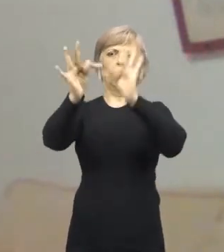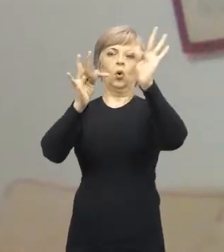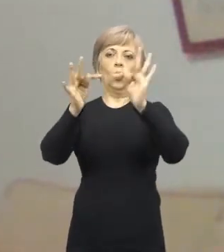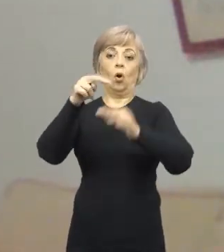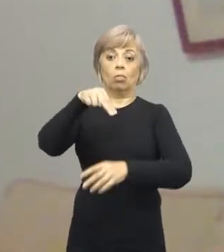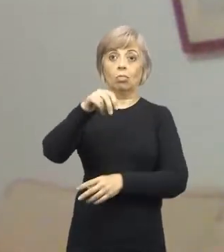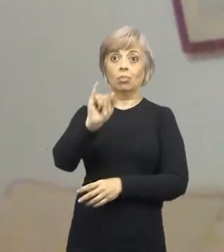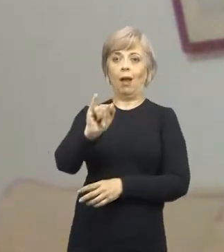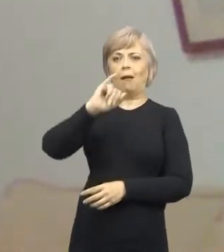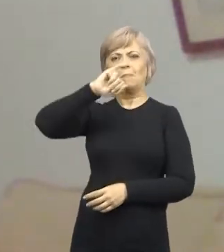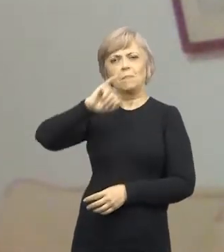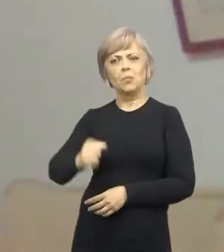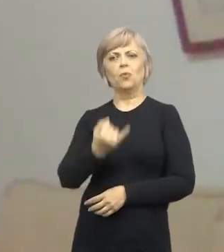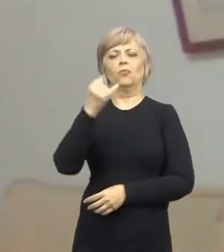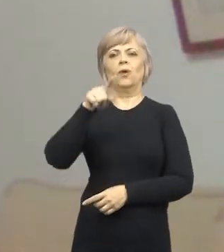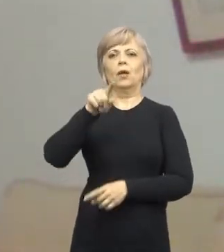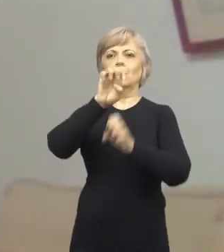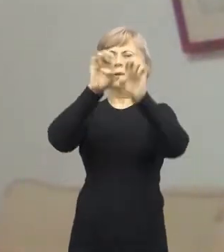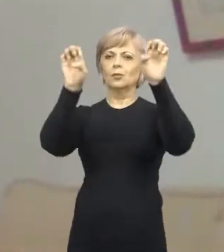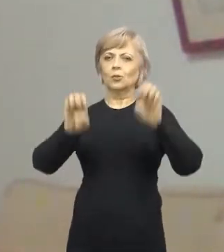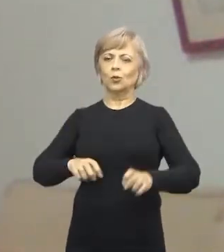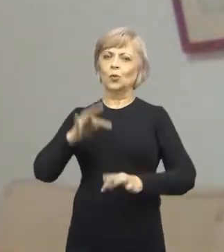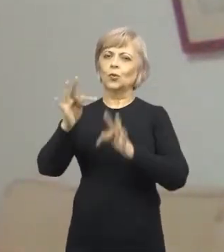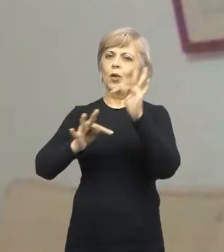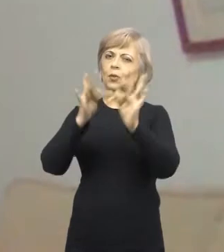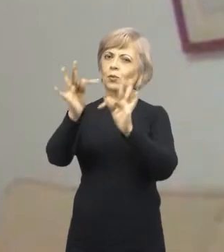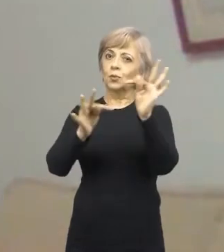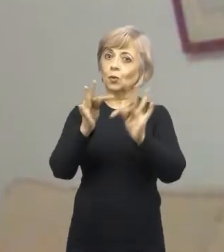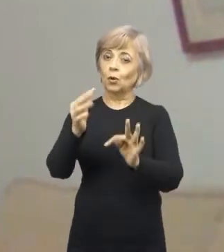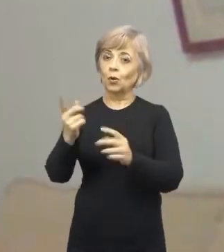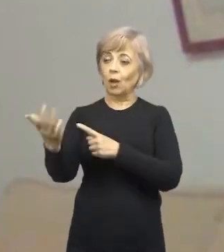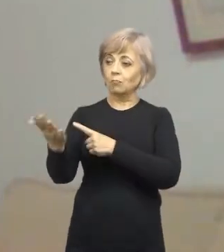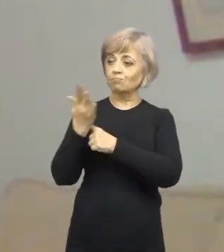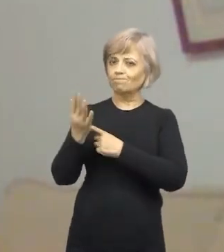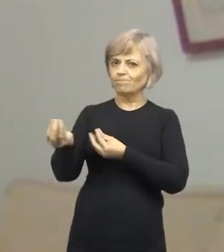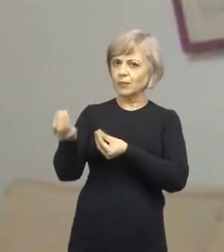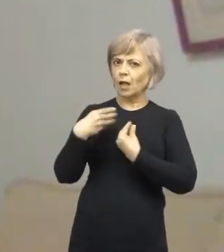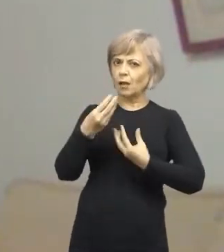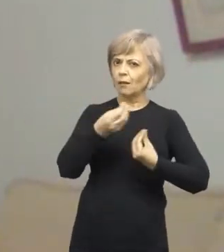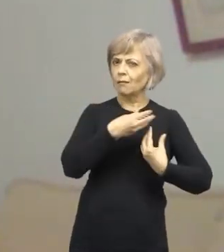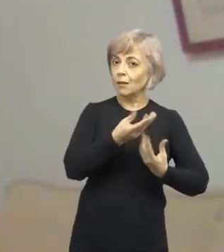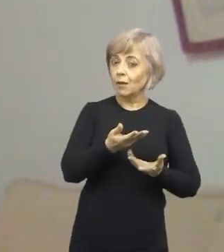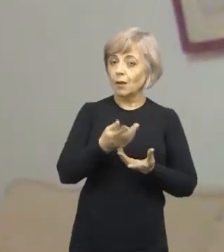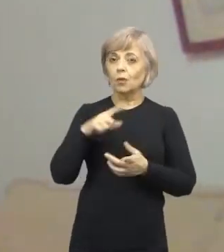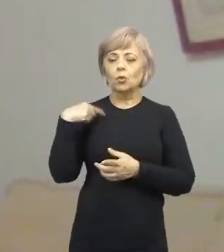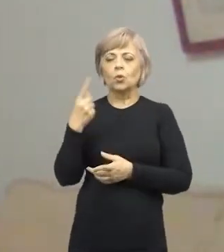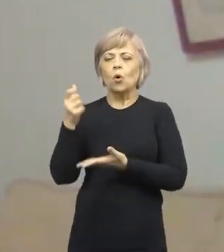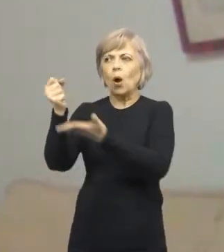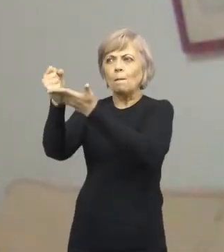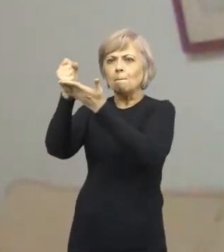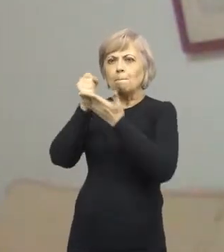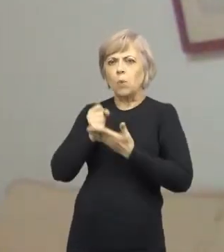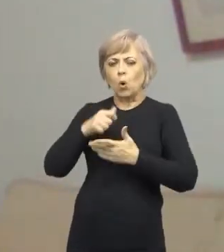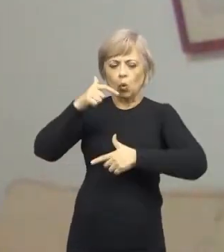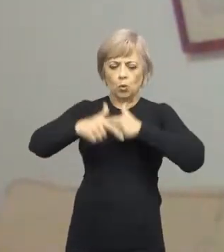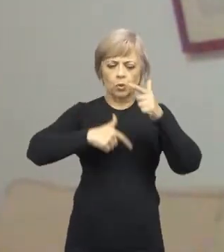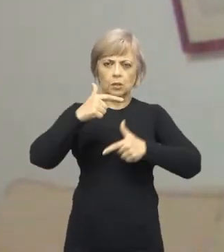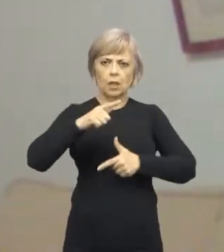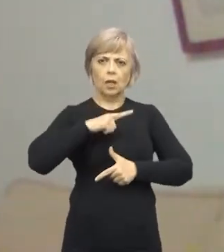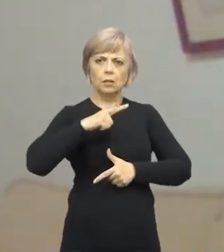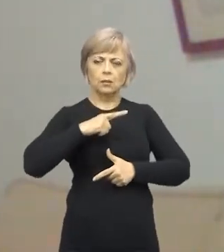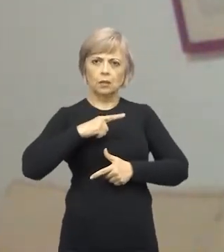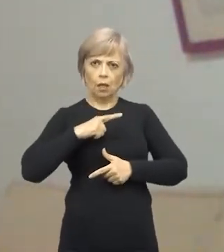tem aproveitado essa estrutura tecnológica que nos tem sido fornecida, mais o apoio nas ações que nós